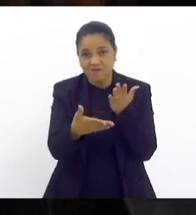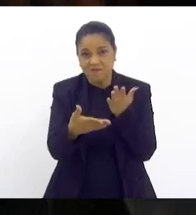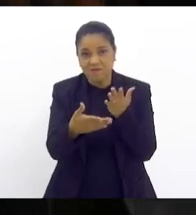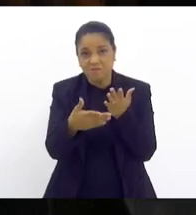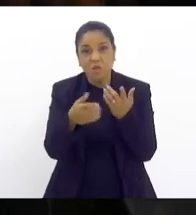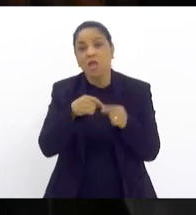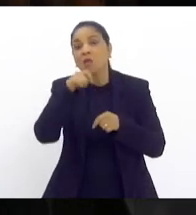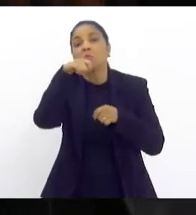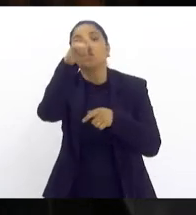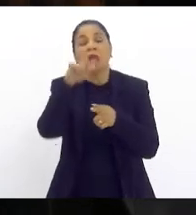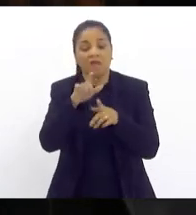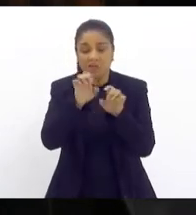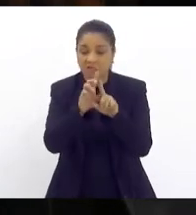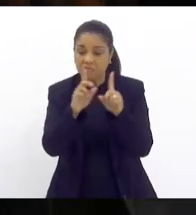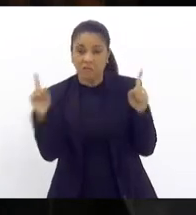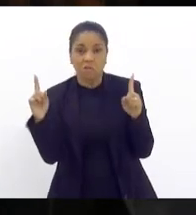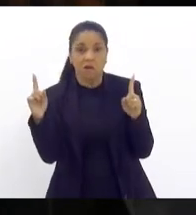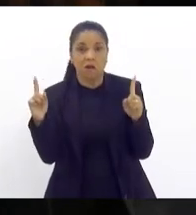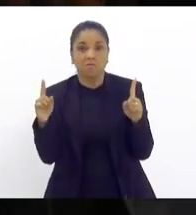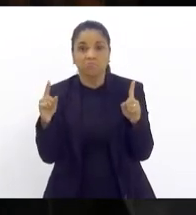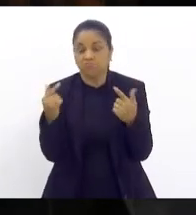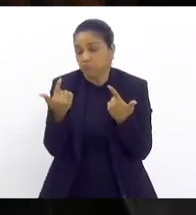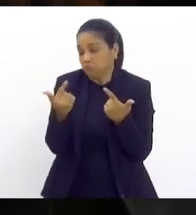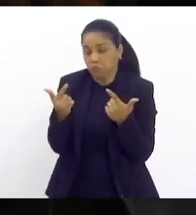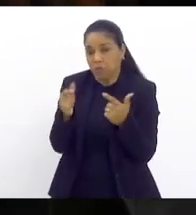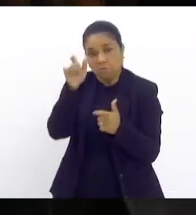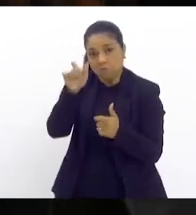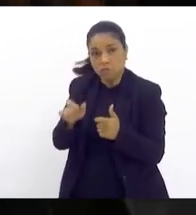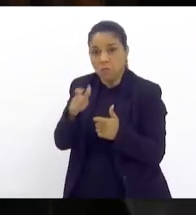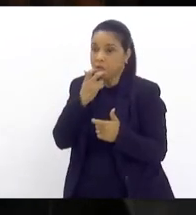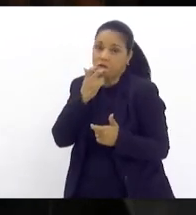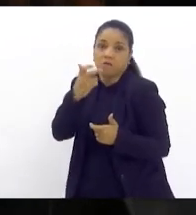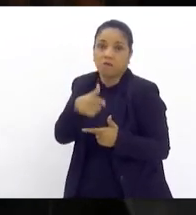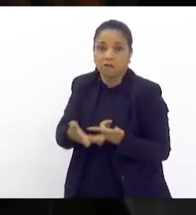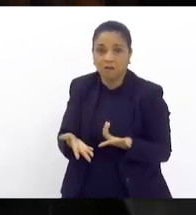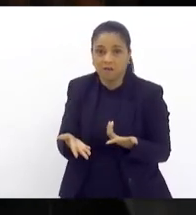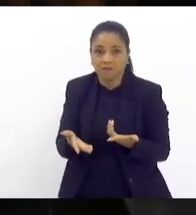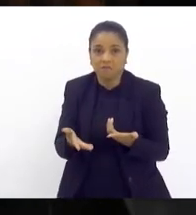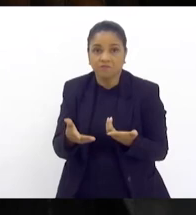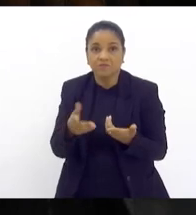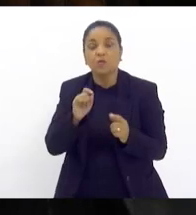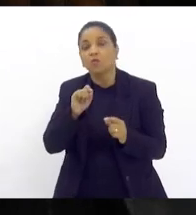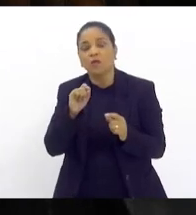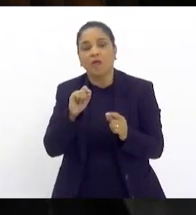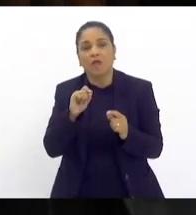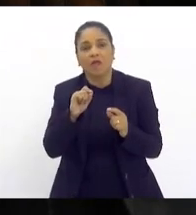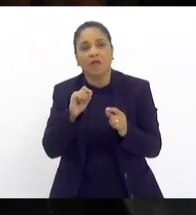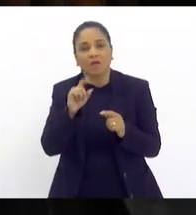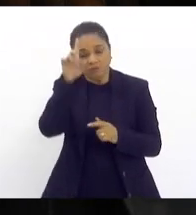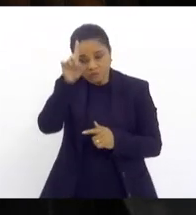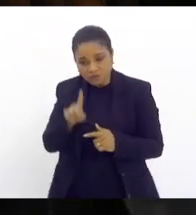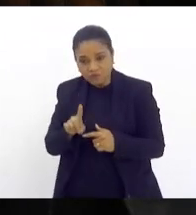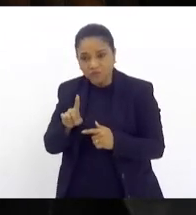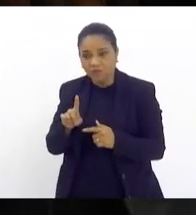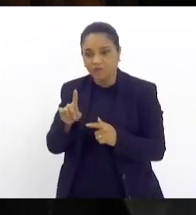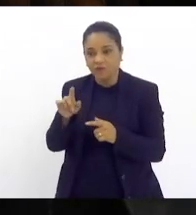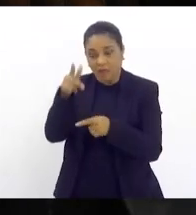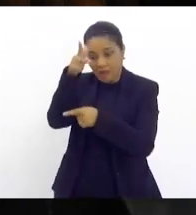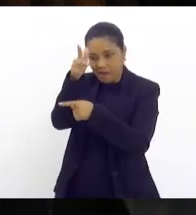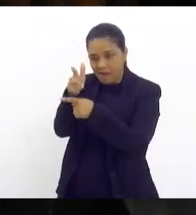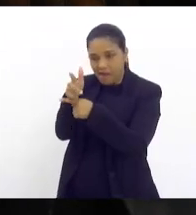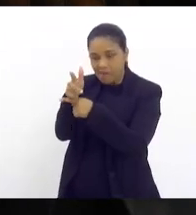grite o diretor nessas escolas Será que ele tem que fazer Deputado Antônio ele fica na câmera na sala